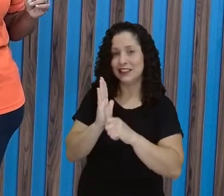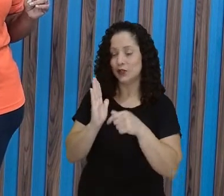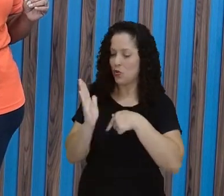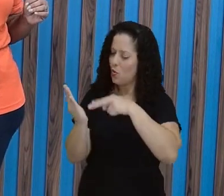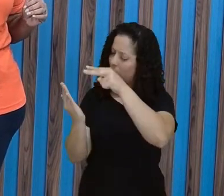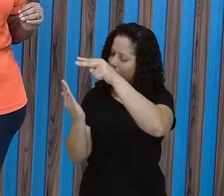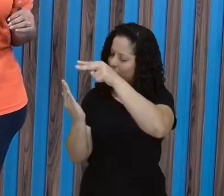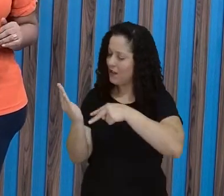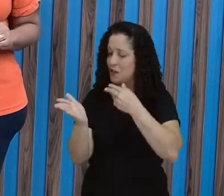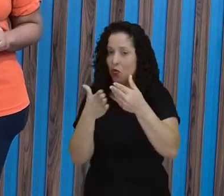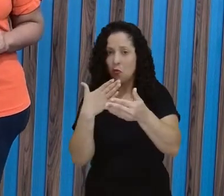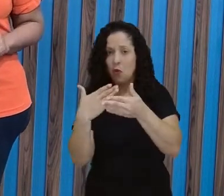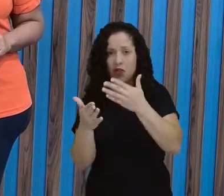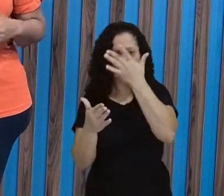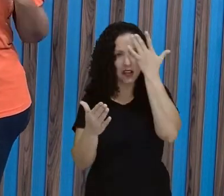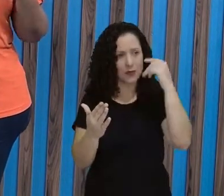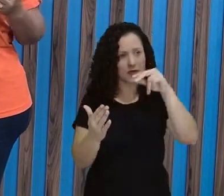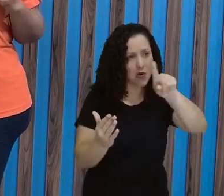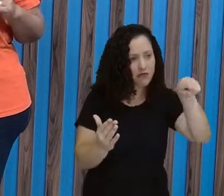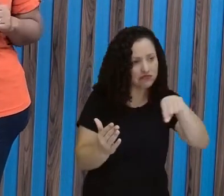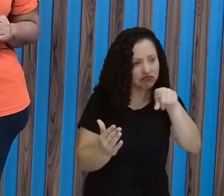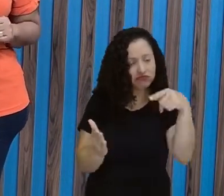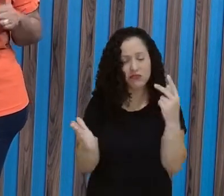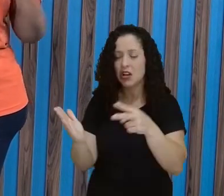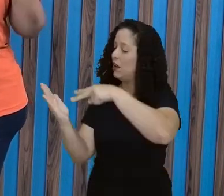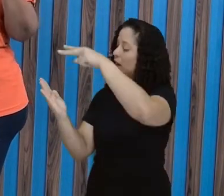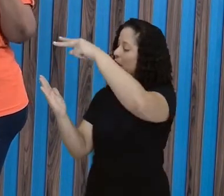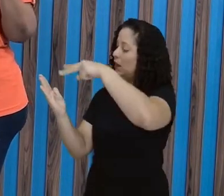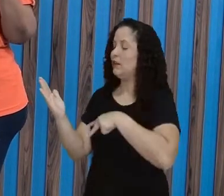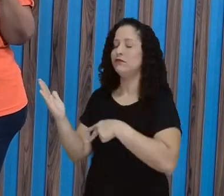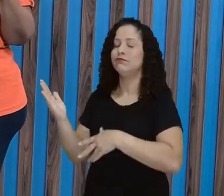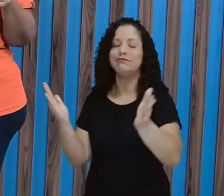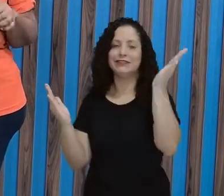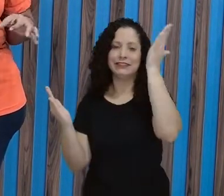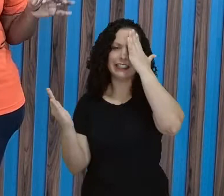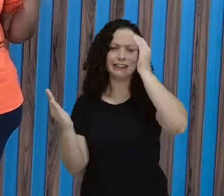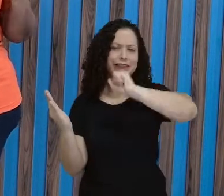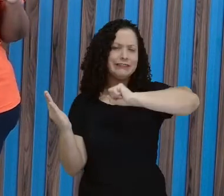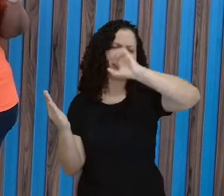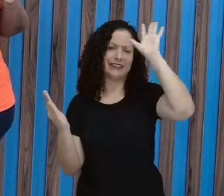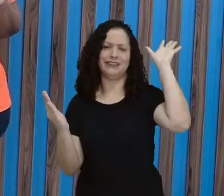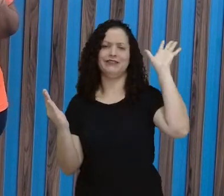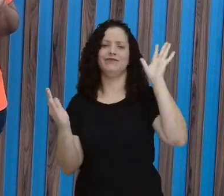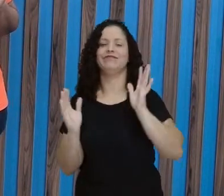ou qualquer outro leitor entenda, certo?